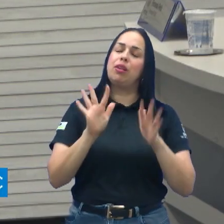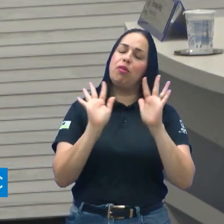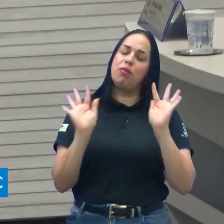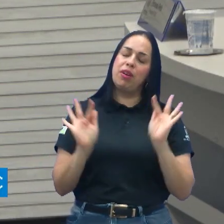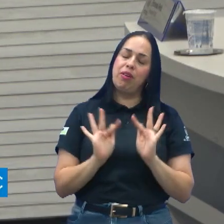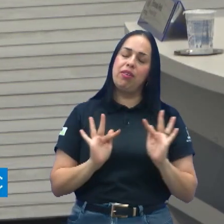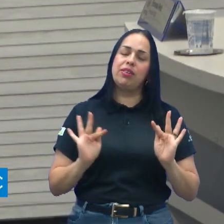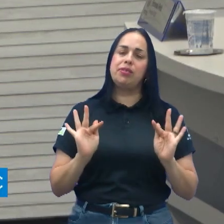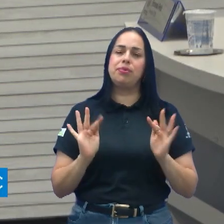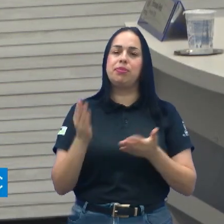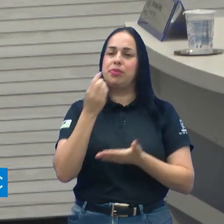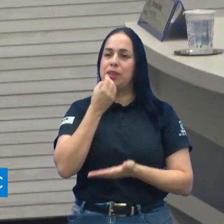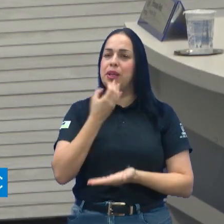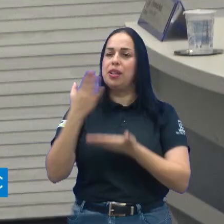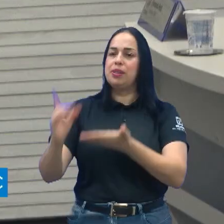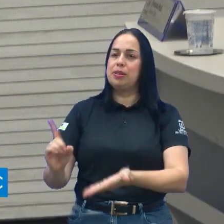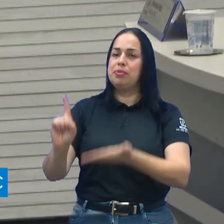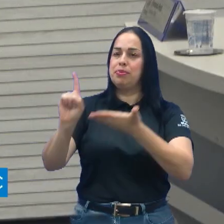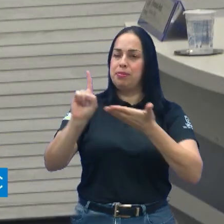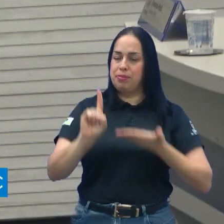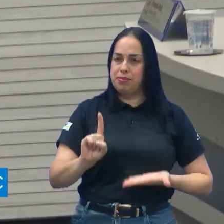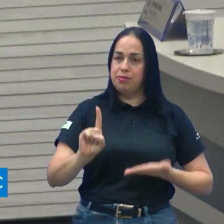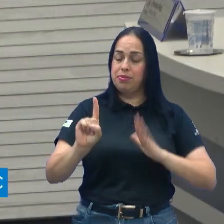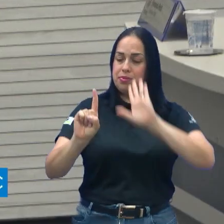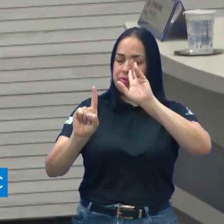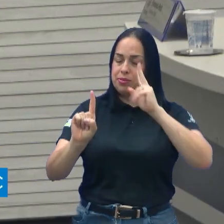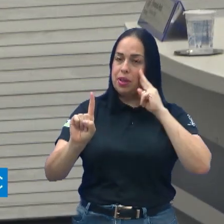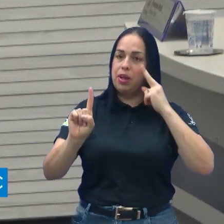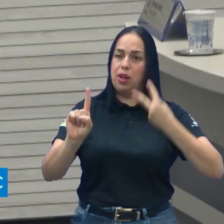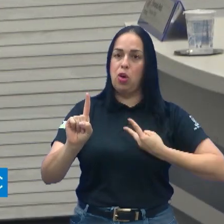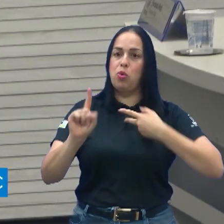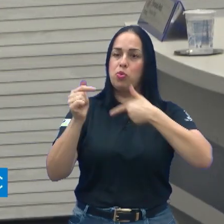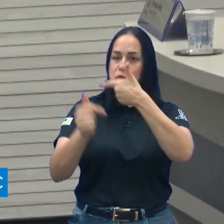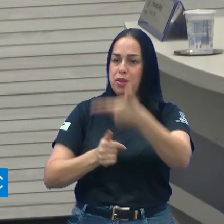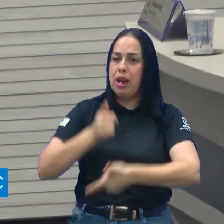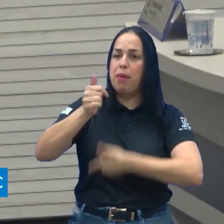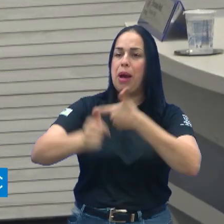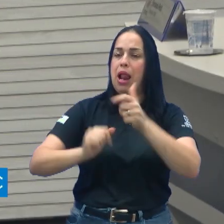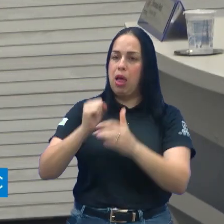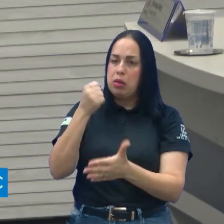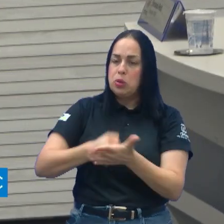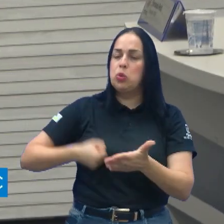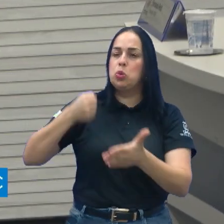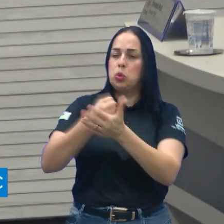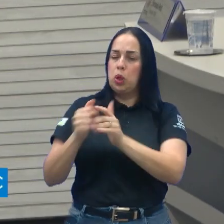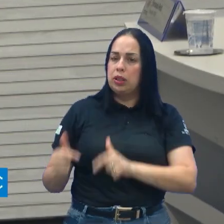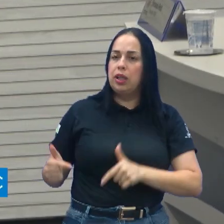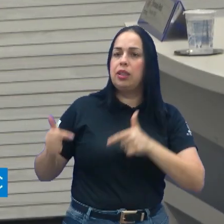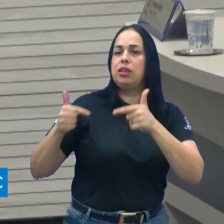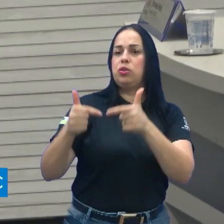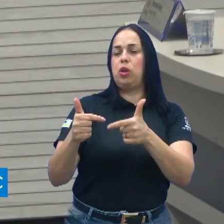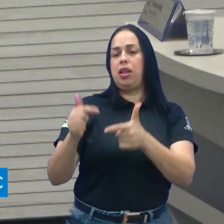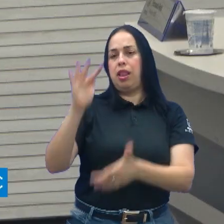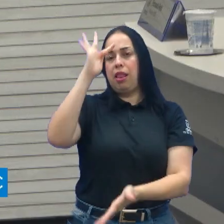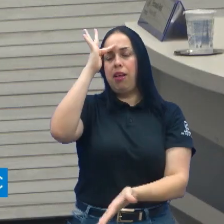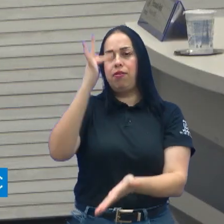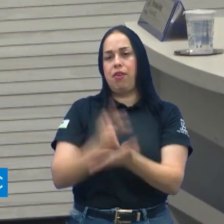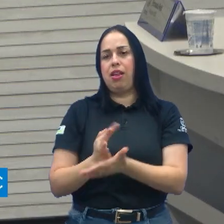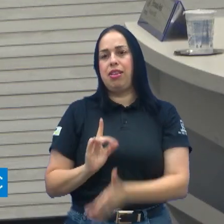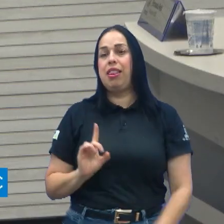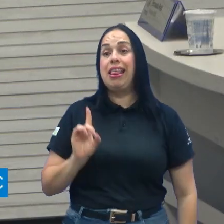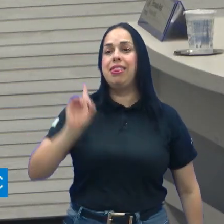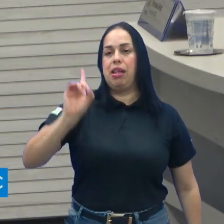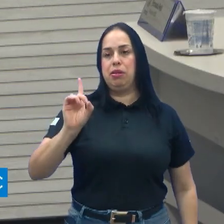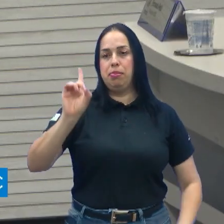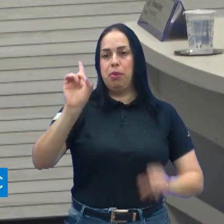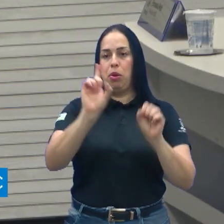poder recebê-lo aqui nessa casa e reconhecer a sua dedicação, o seu esforço, a sua fé no nosso Deus Todo-Poderoso,